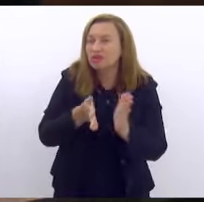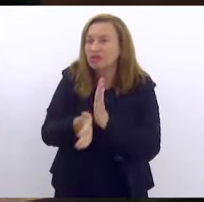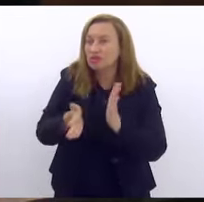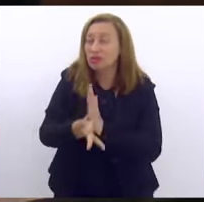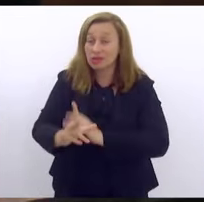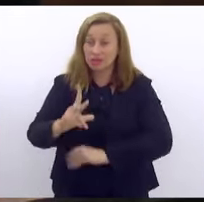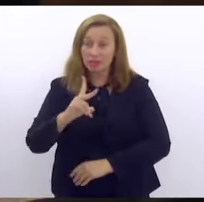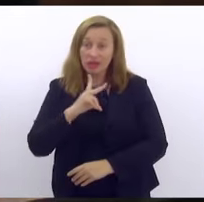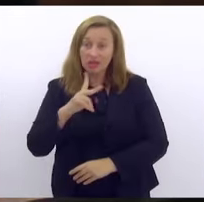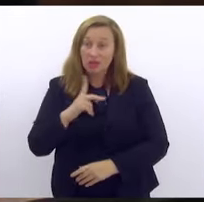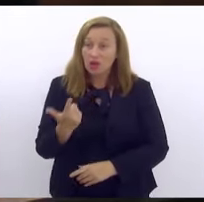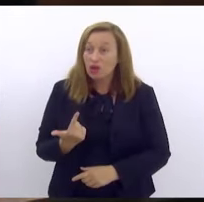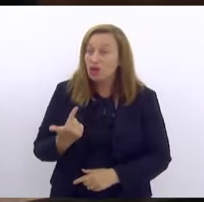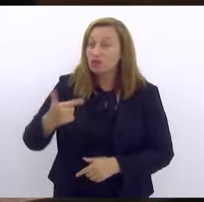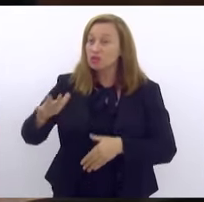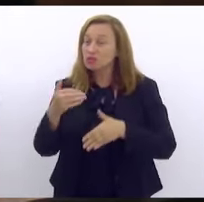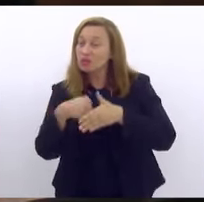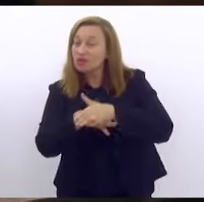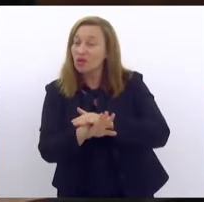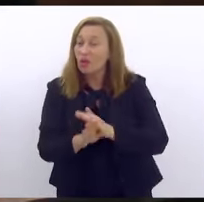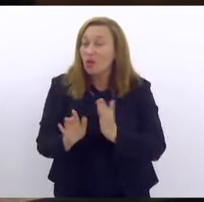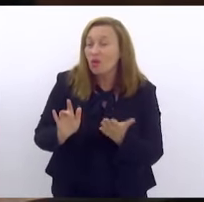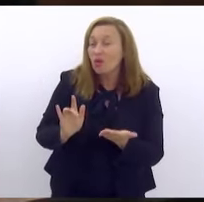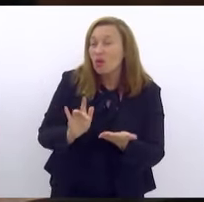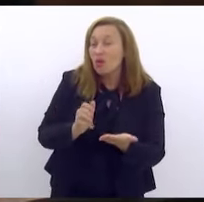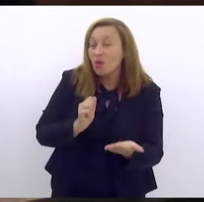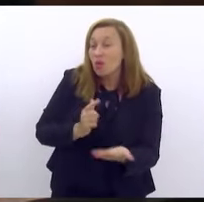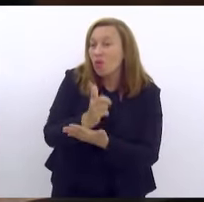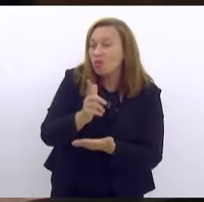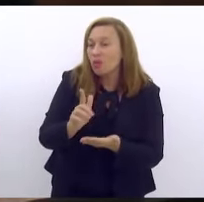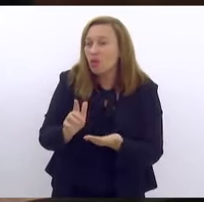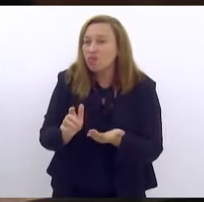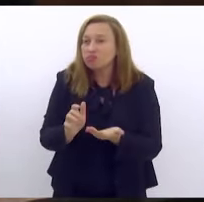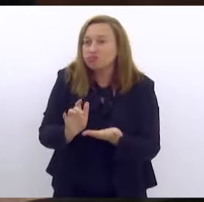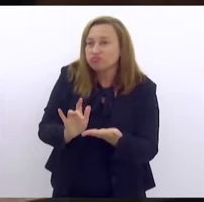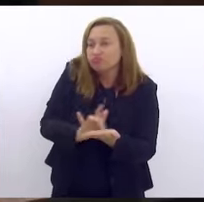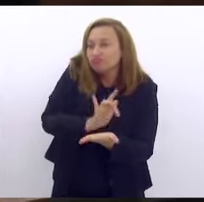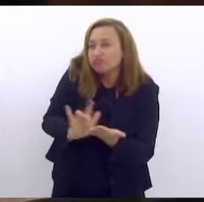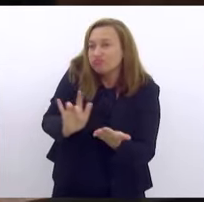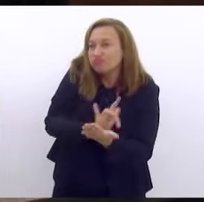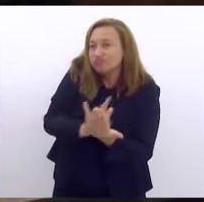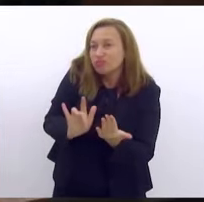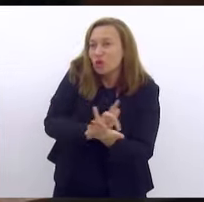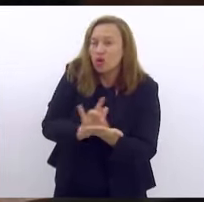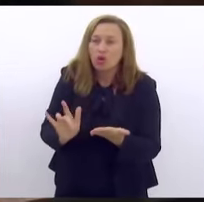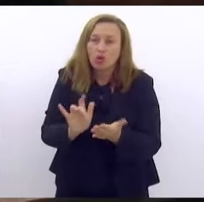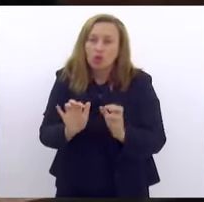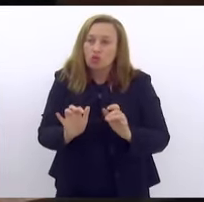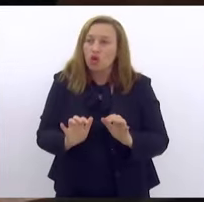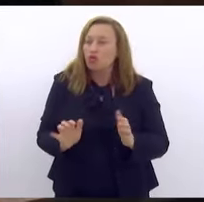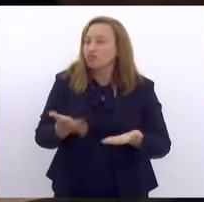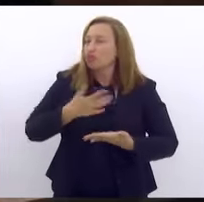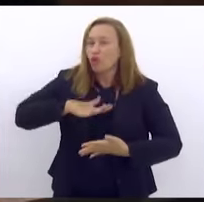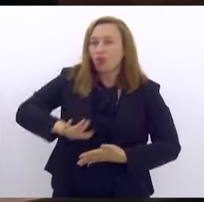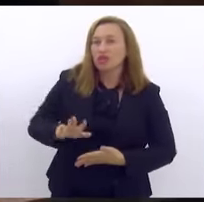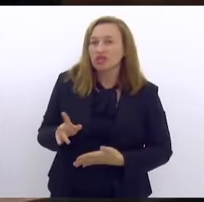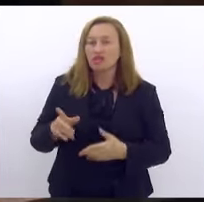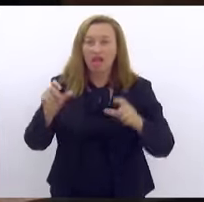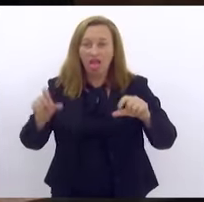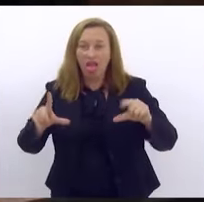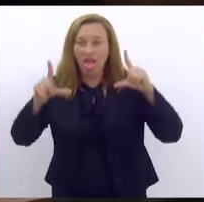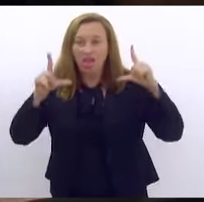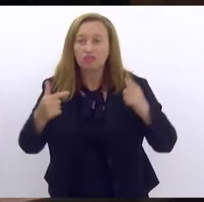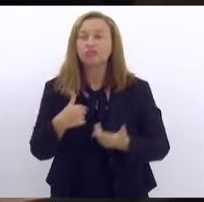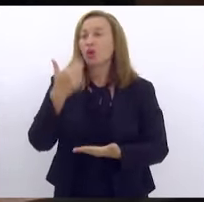pessoal e o resto ele comprou tablet. Então, eu não gosto de fazer discurso sensacionalista, porque